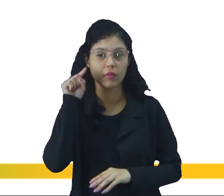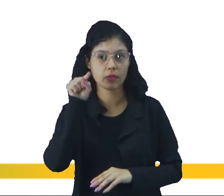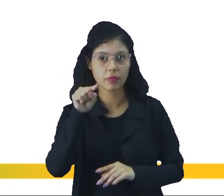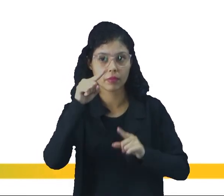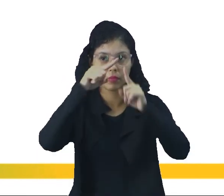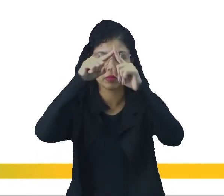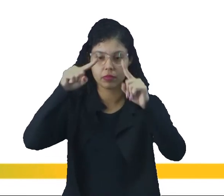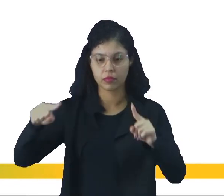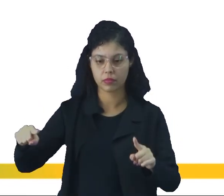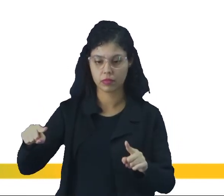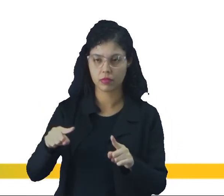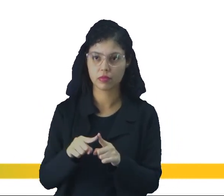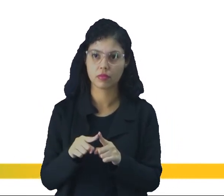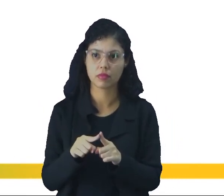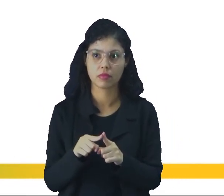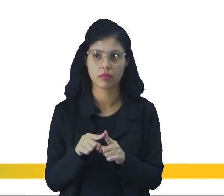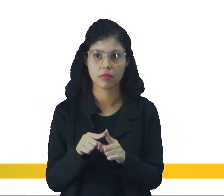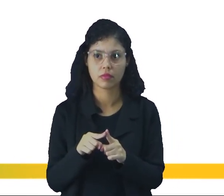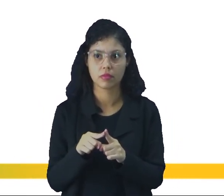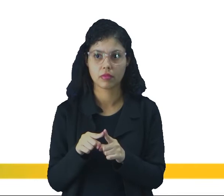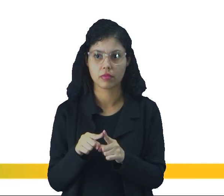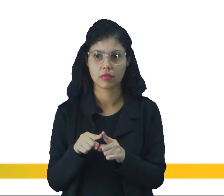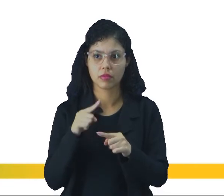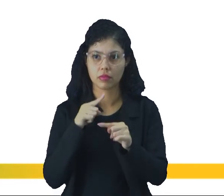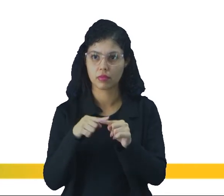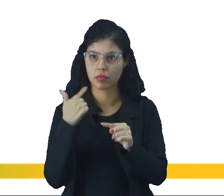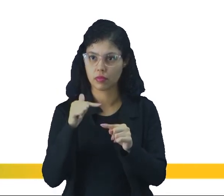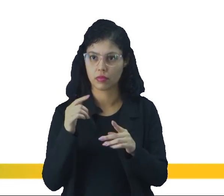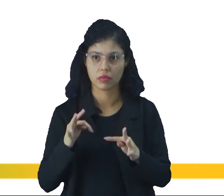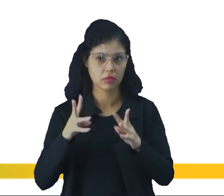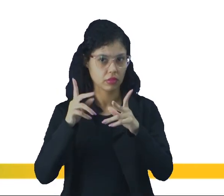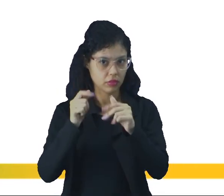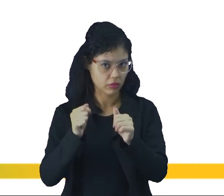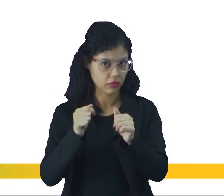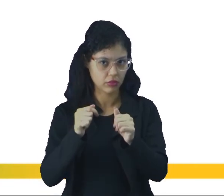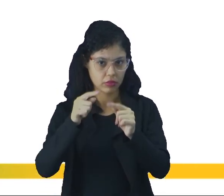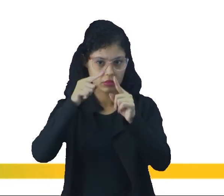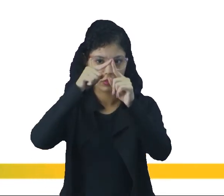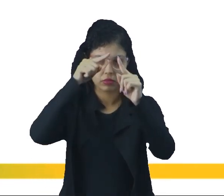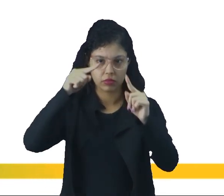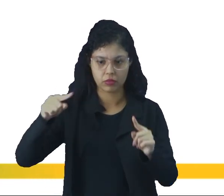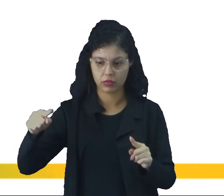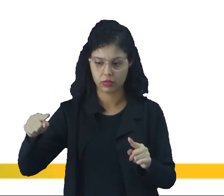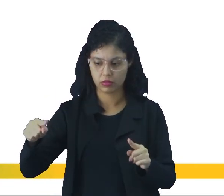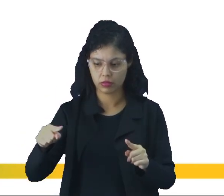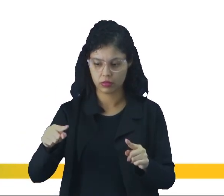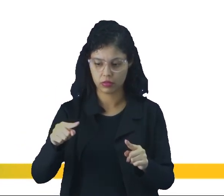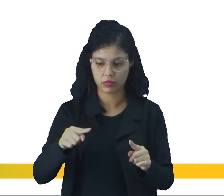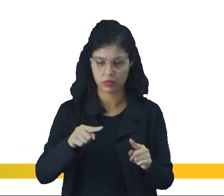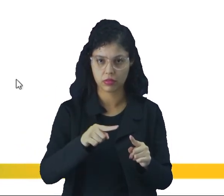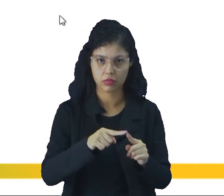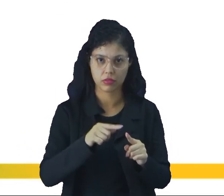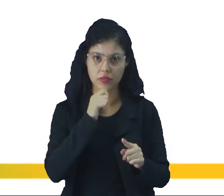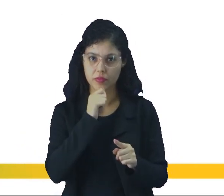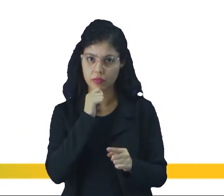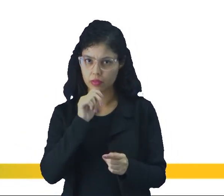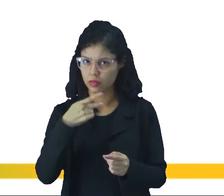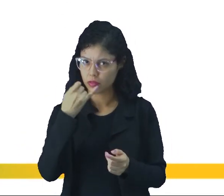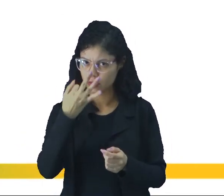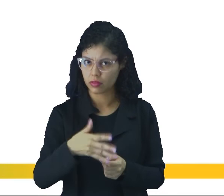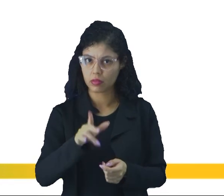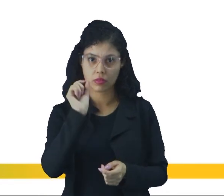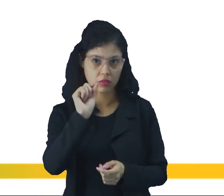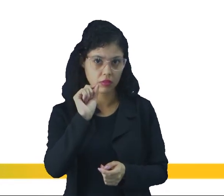eu tenho um triângulo, mas não é um triângulo convencional. Então, o que eu vou fazer? Aqui está